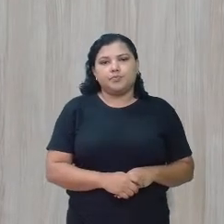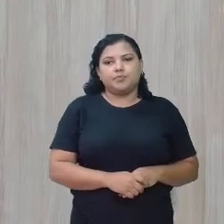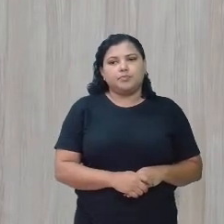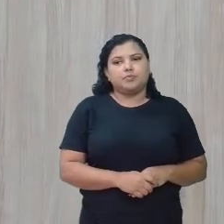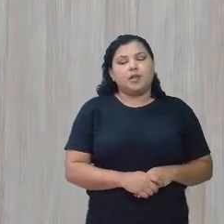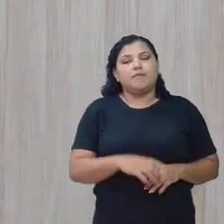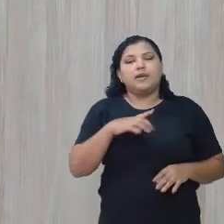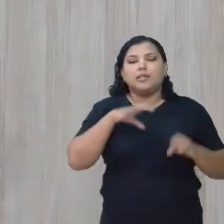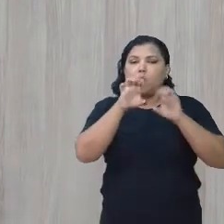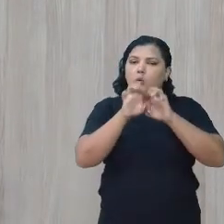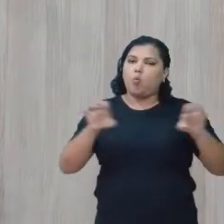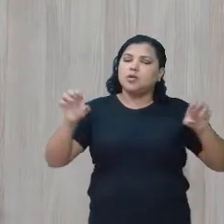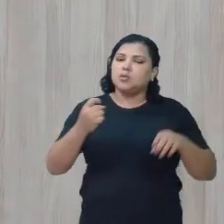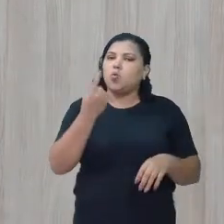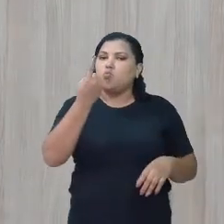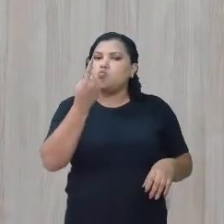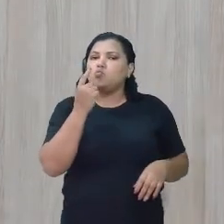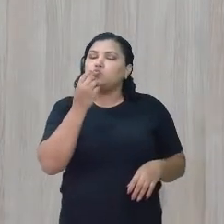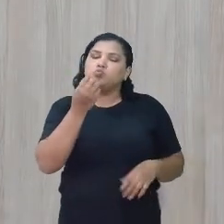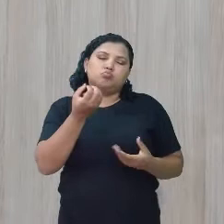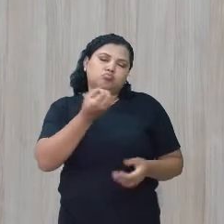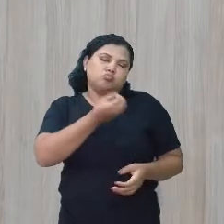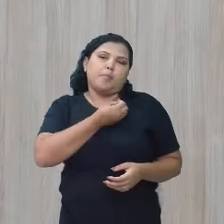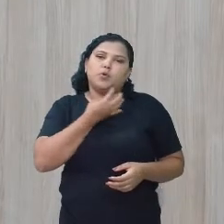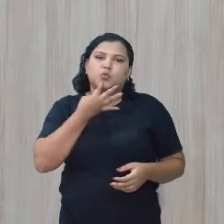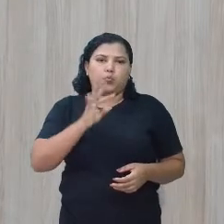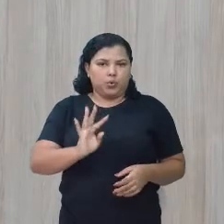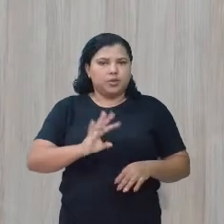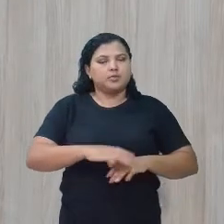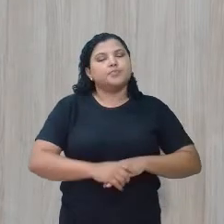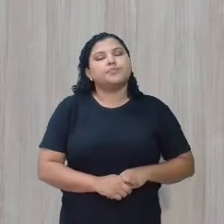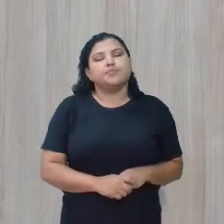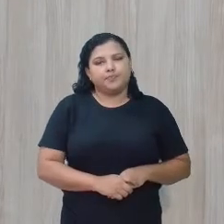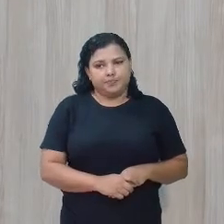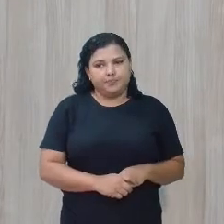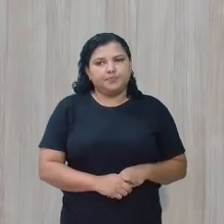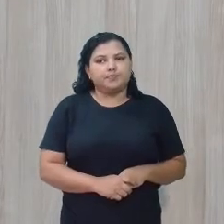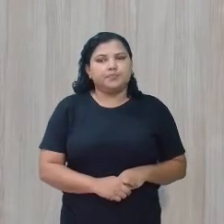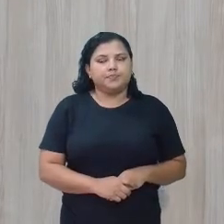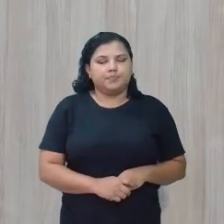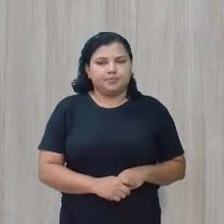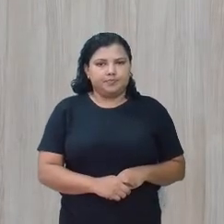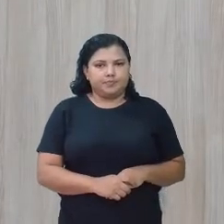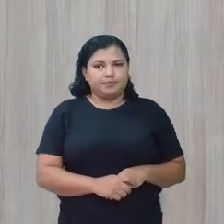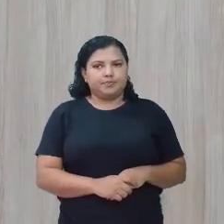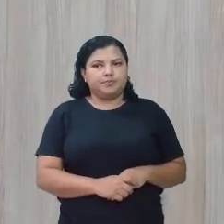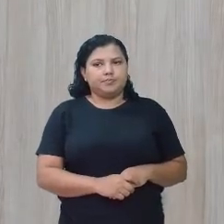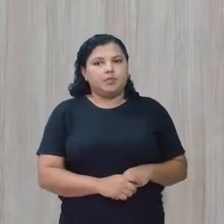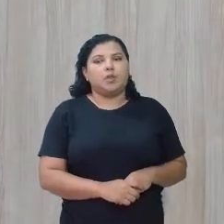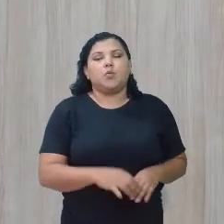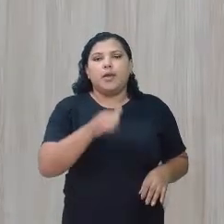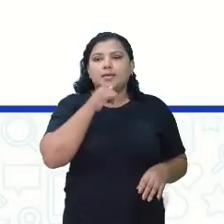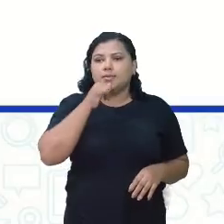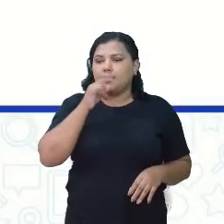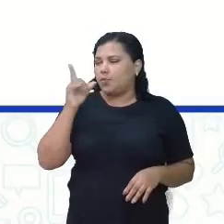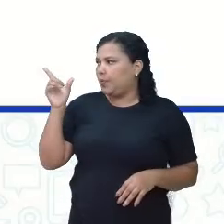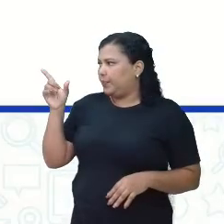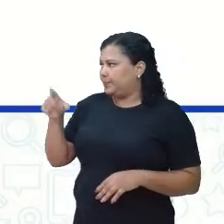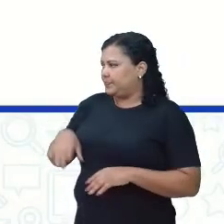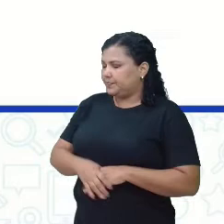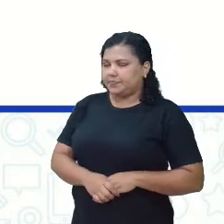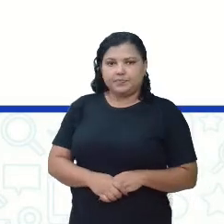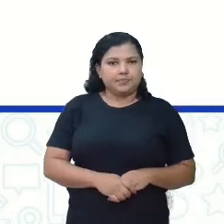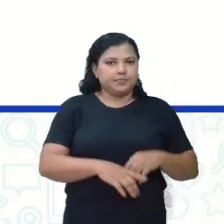uma equação com uma incógnita só e aí a gente encontra o resultado, tá bom? Então, a gente viu aí essa questão aí